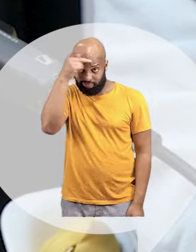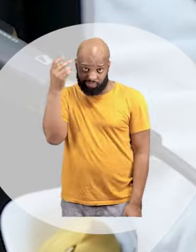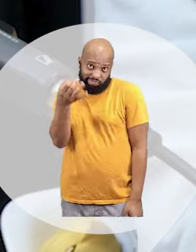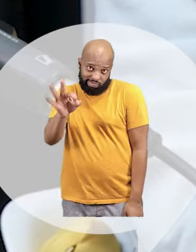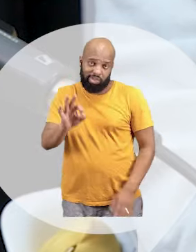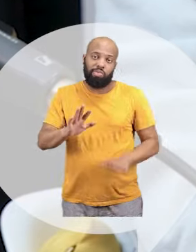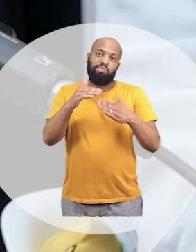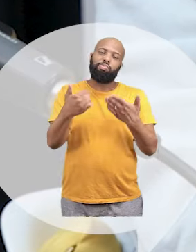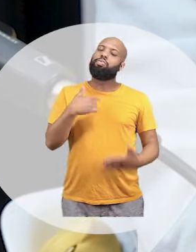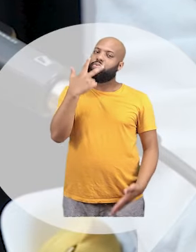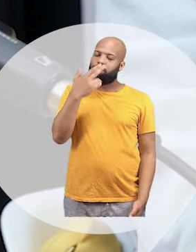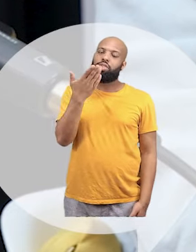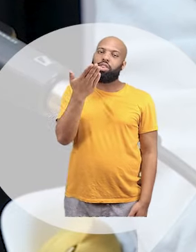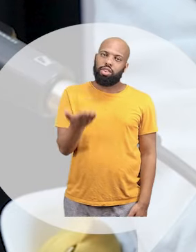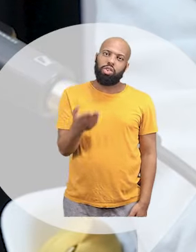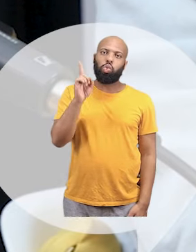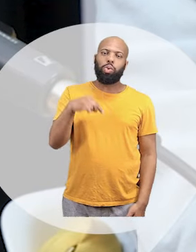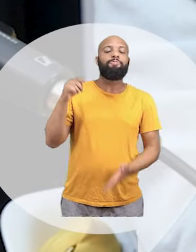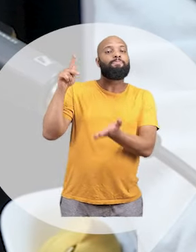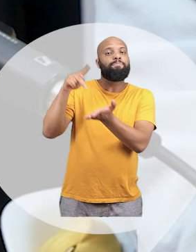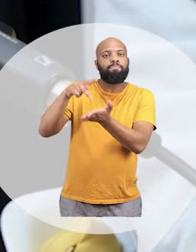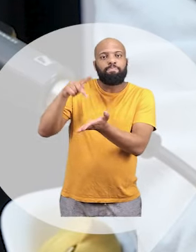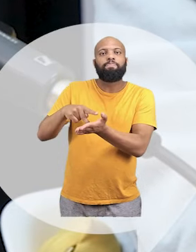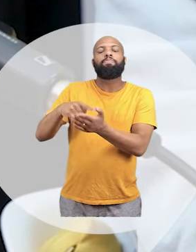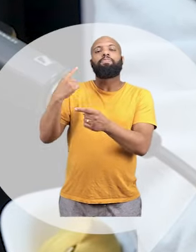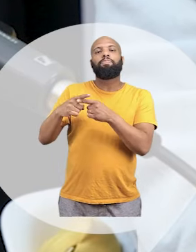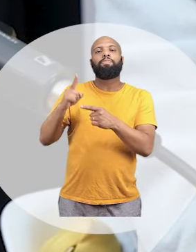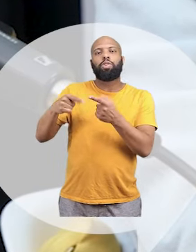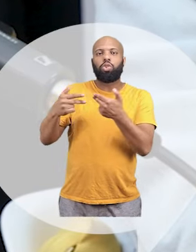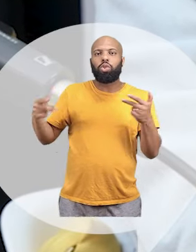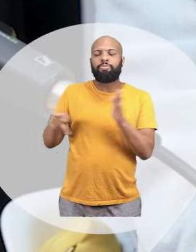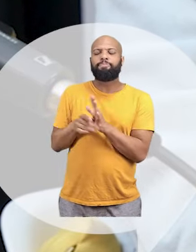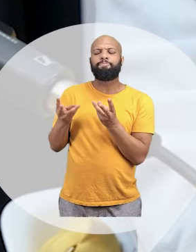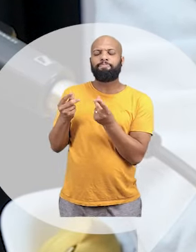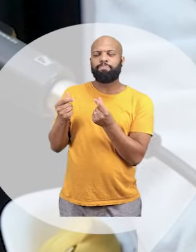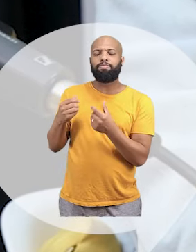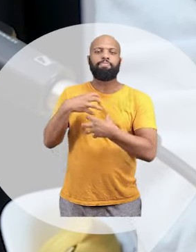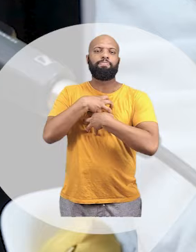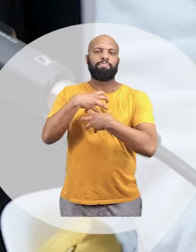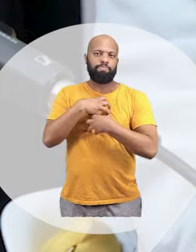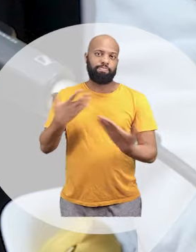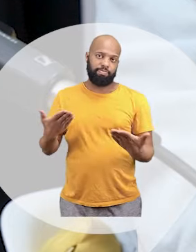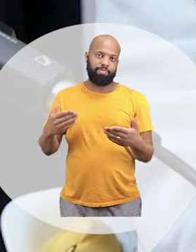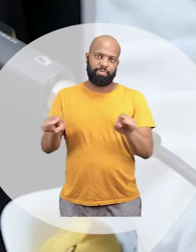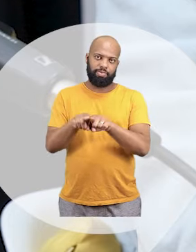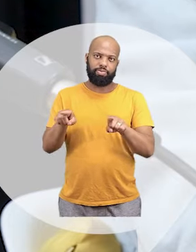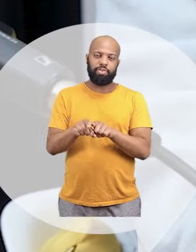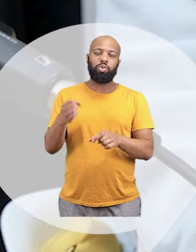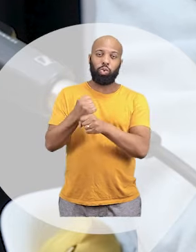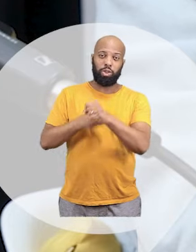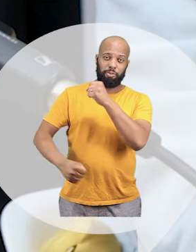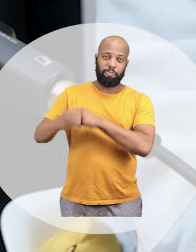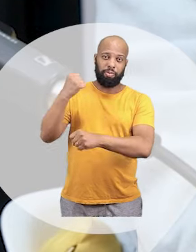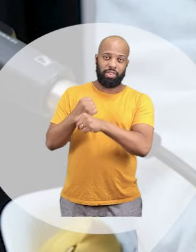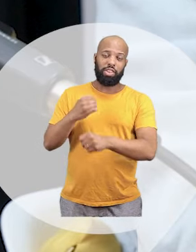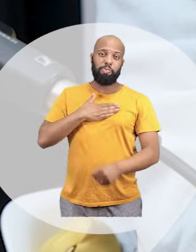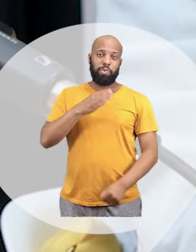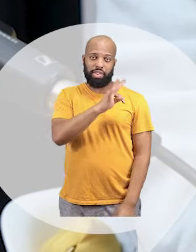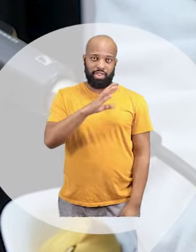da pessoa né então eu acho que isso é de fato é a questão do tato mesmo é a sensibilidade eu